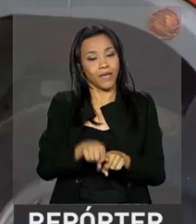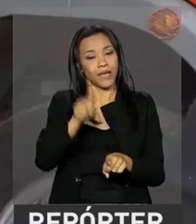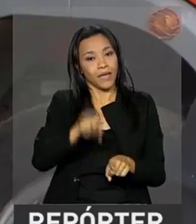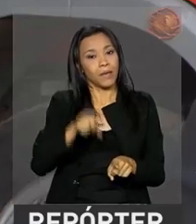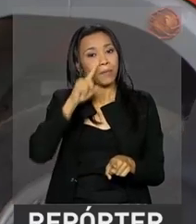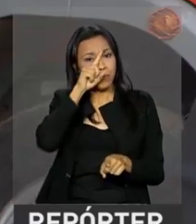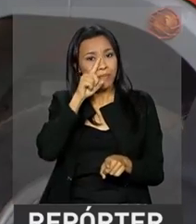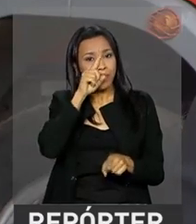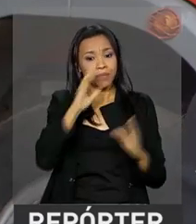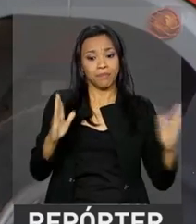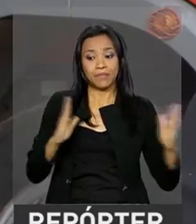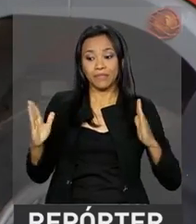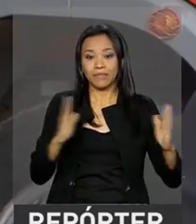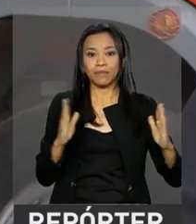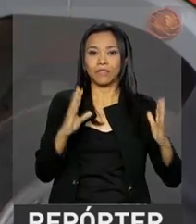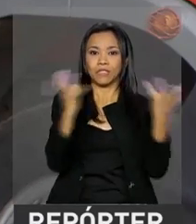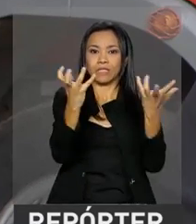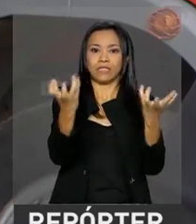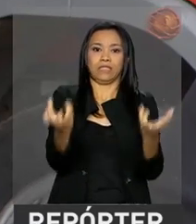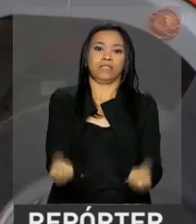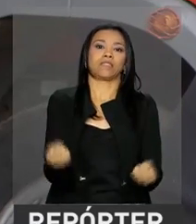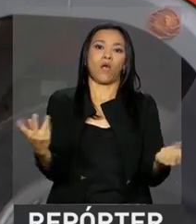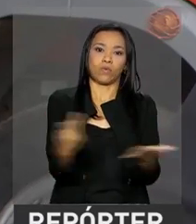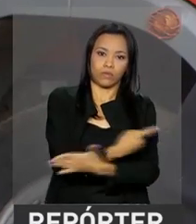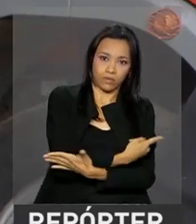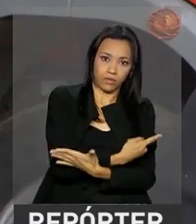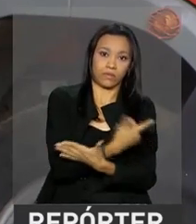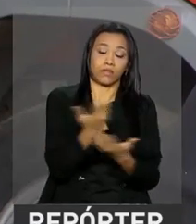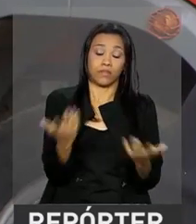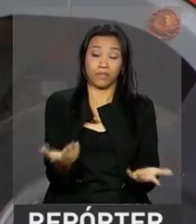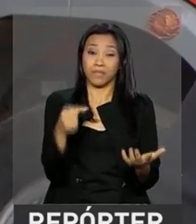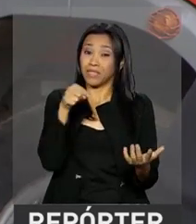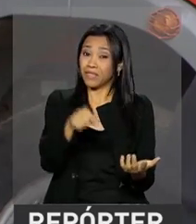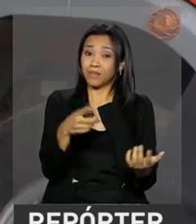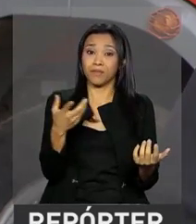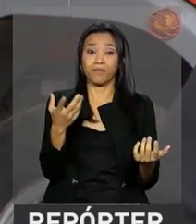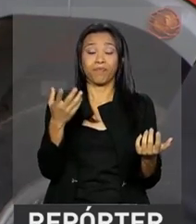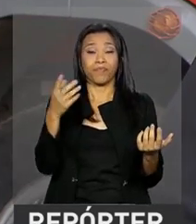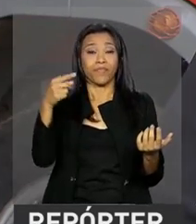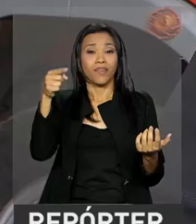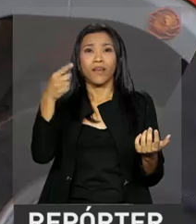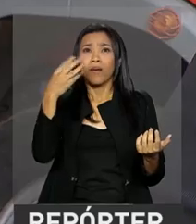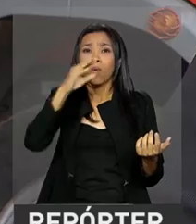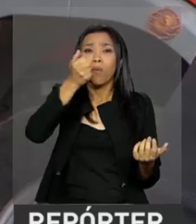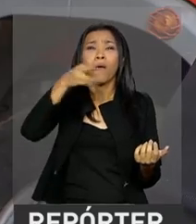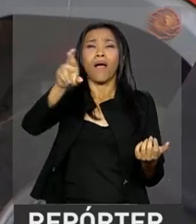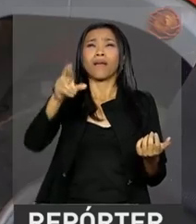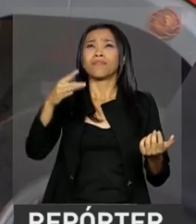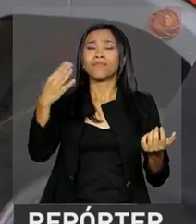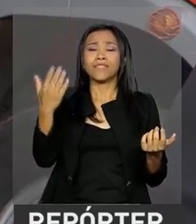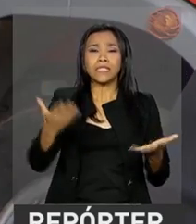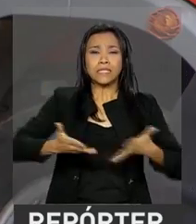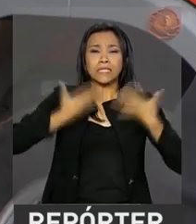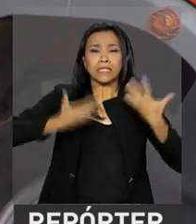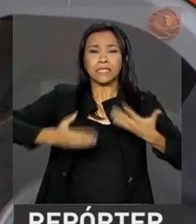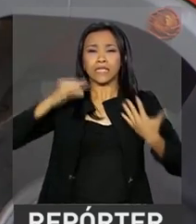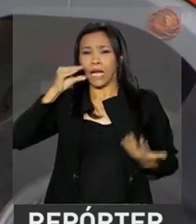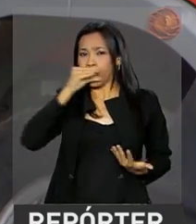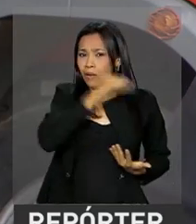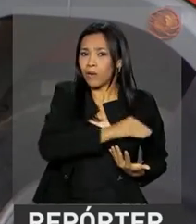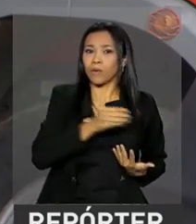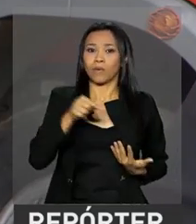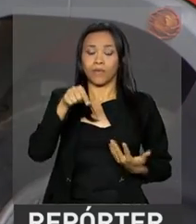estiagem que vai de Maio a outubro a a combinação de baixa umidade relativa do ar e alta temperatura provoca o